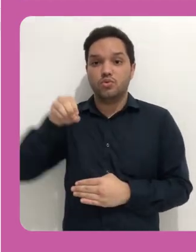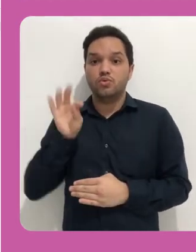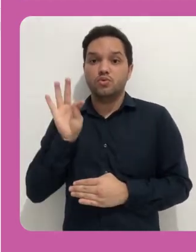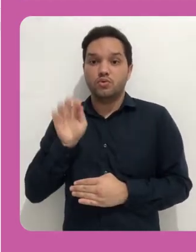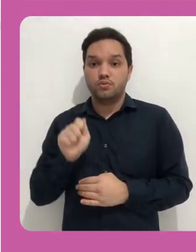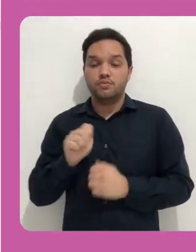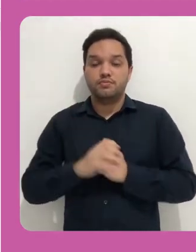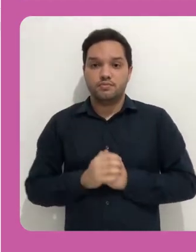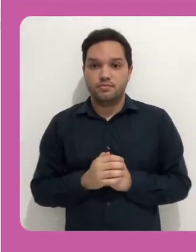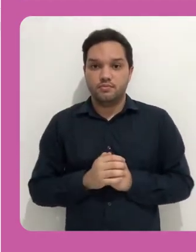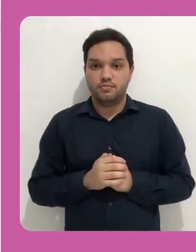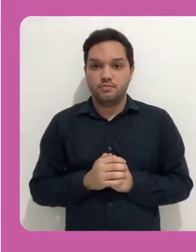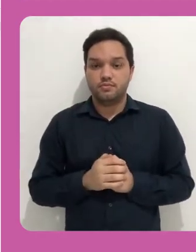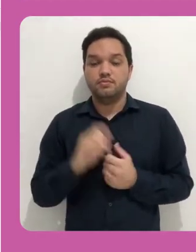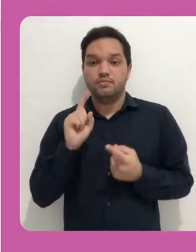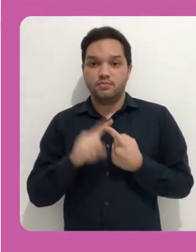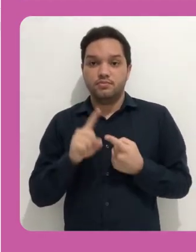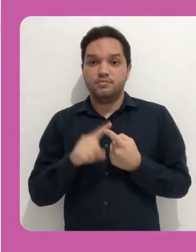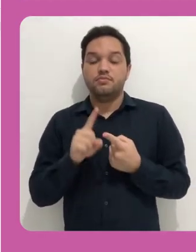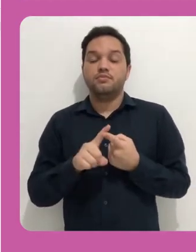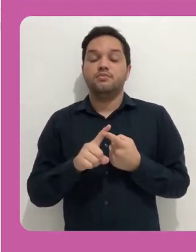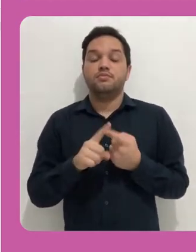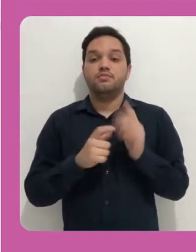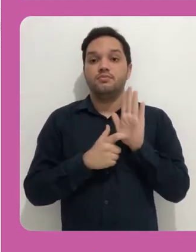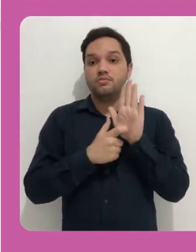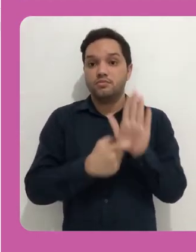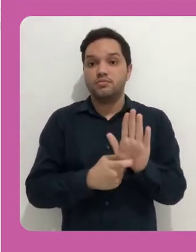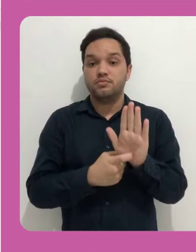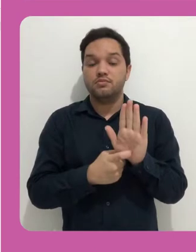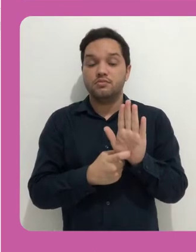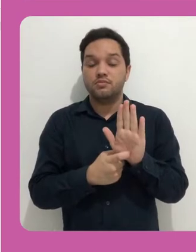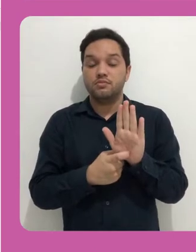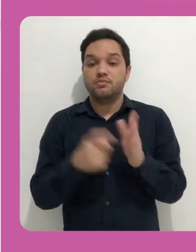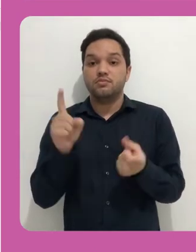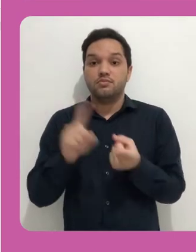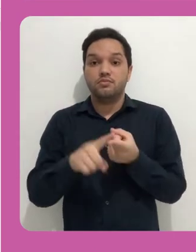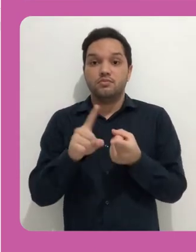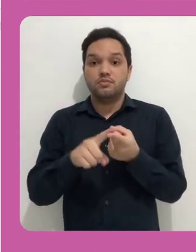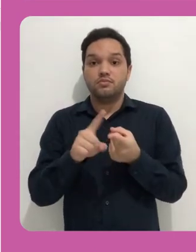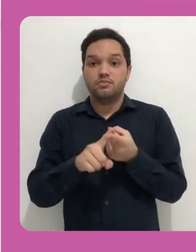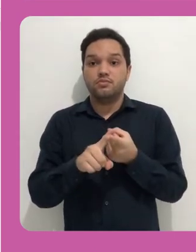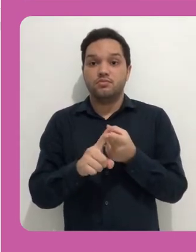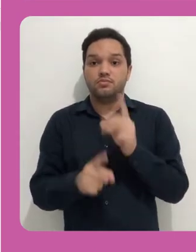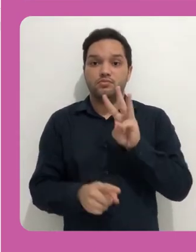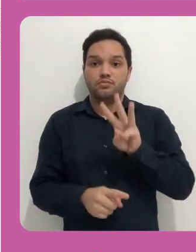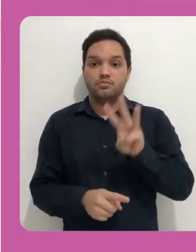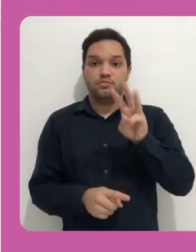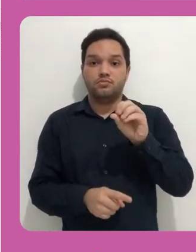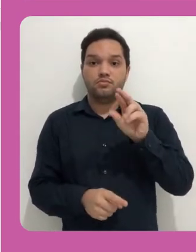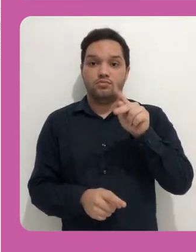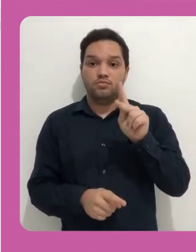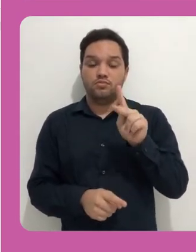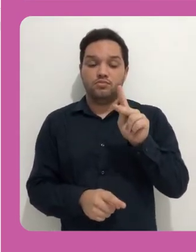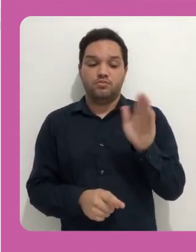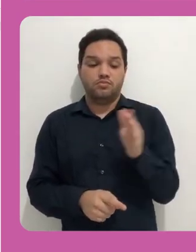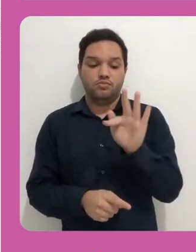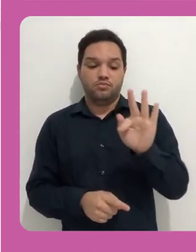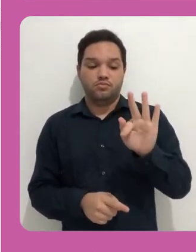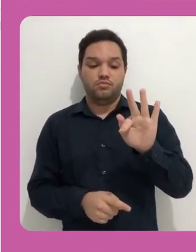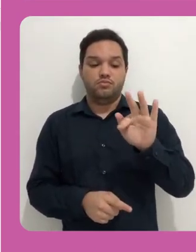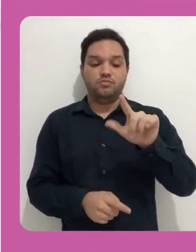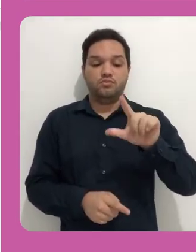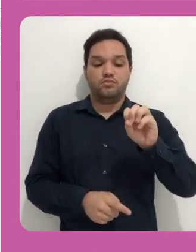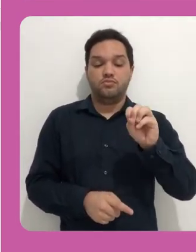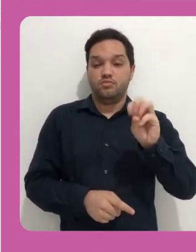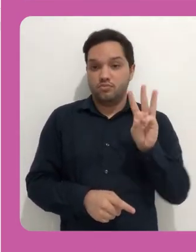o workflow, correção usando o workflow. Então, correção. Workflow.